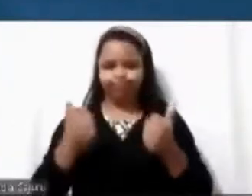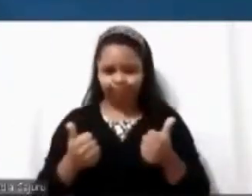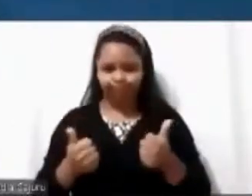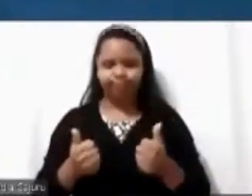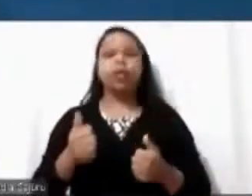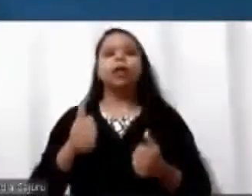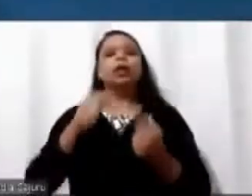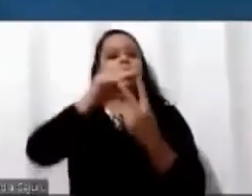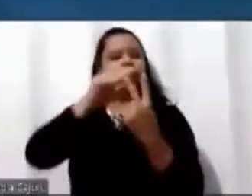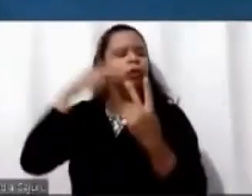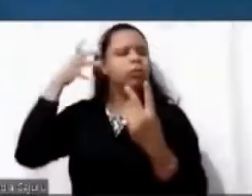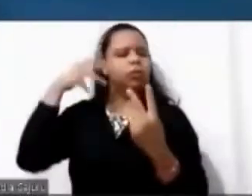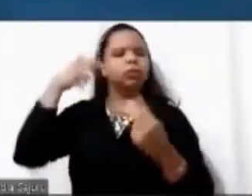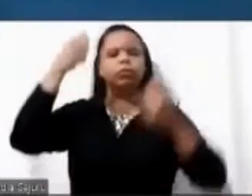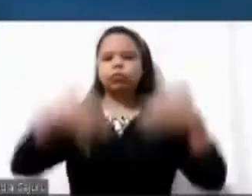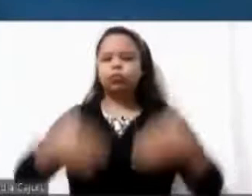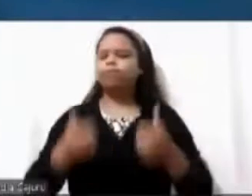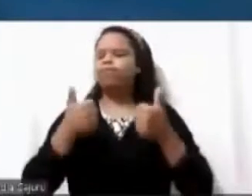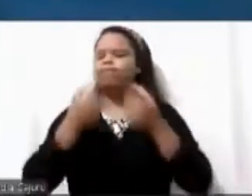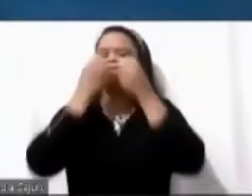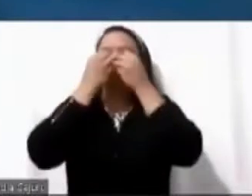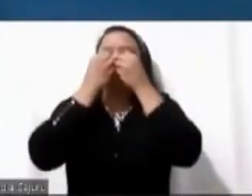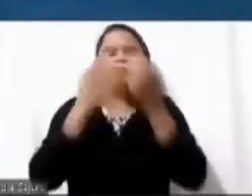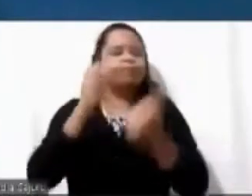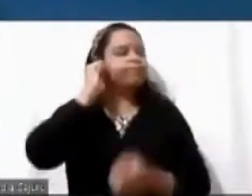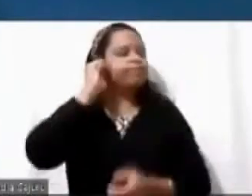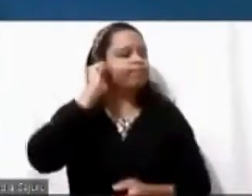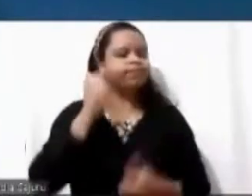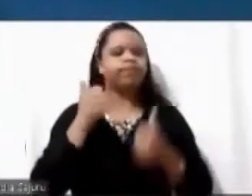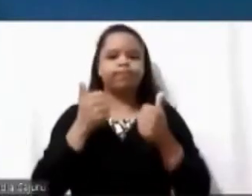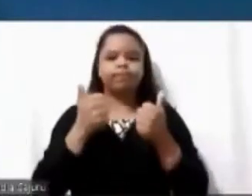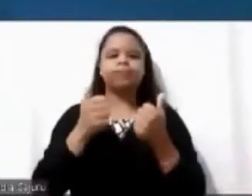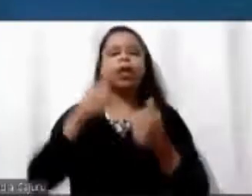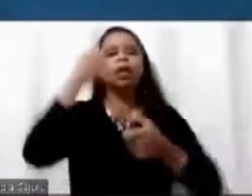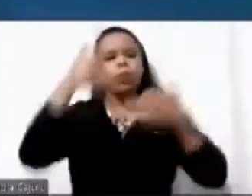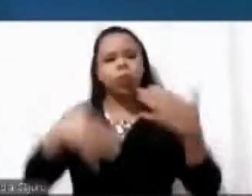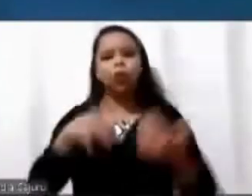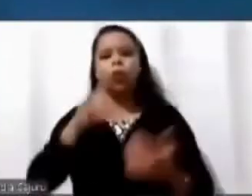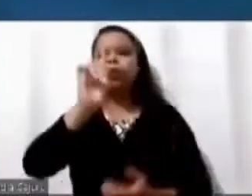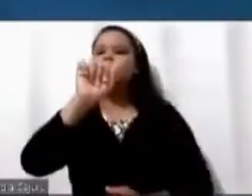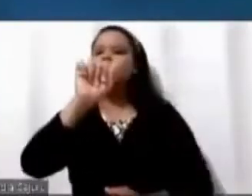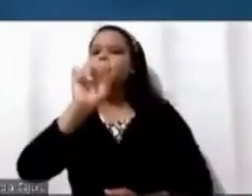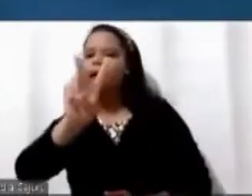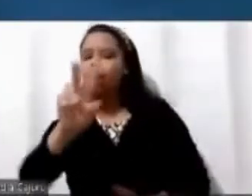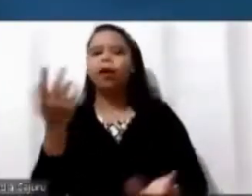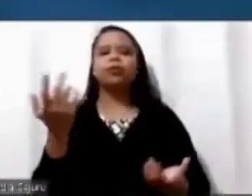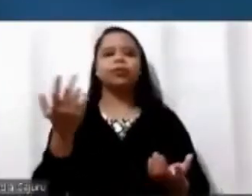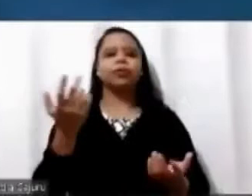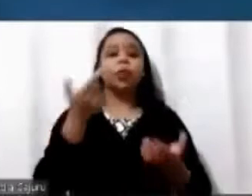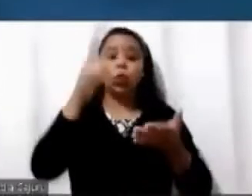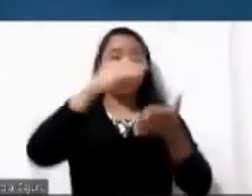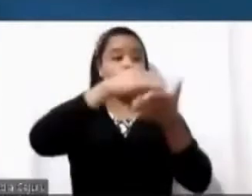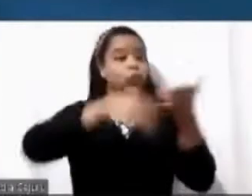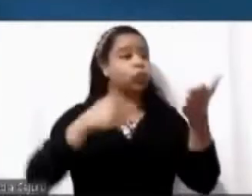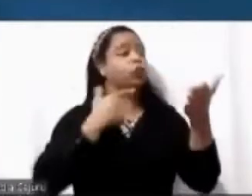as explanações, tanto da questão de diretivas de vontade, né, do termo de consentimento